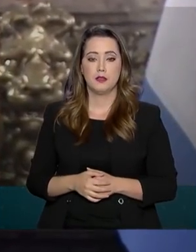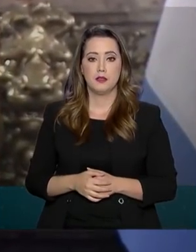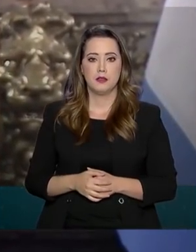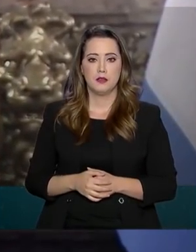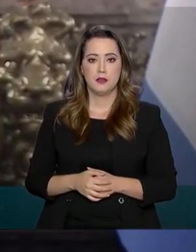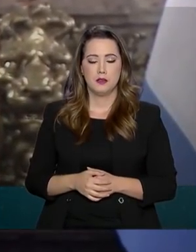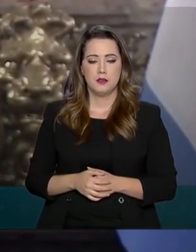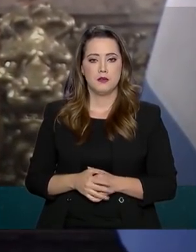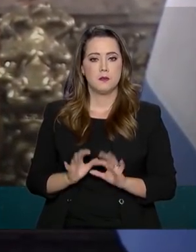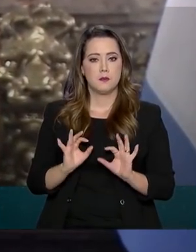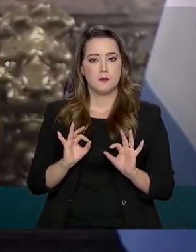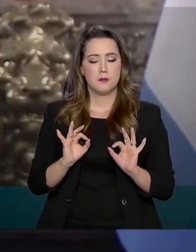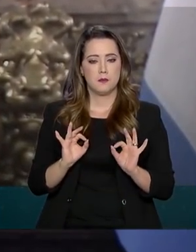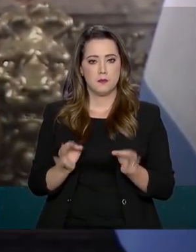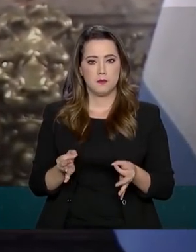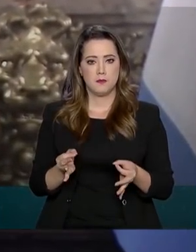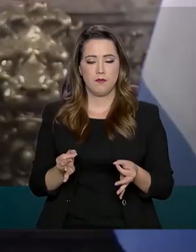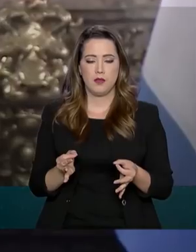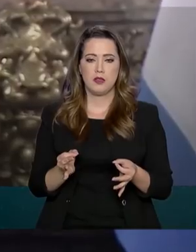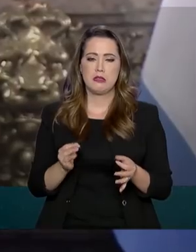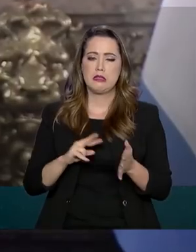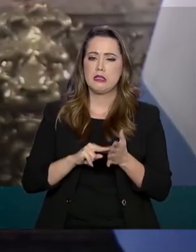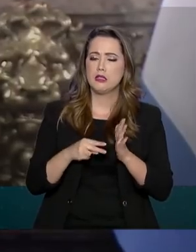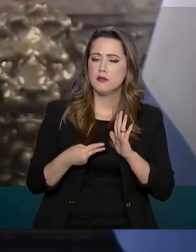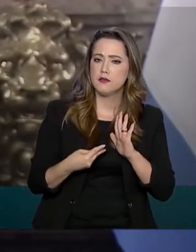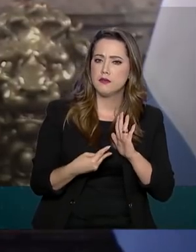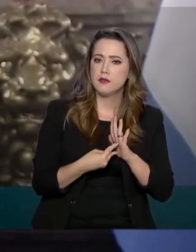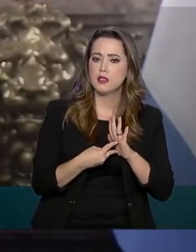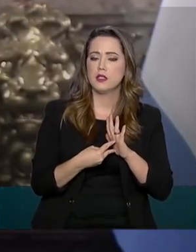obviamente, se traduz